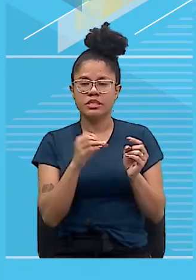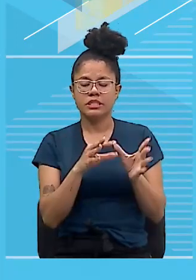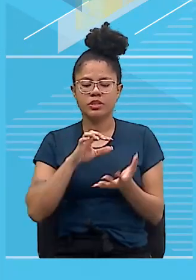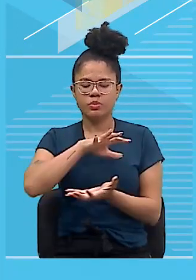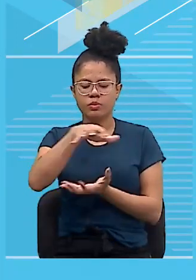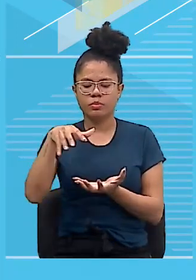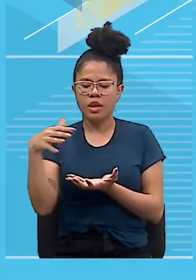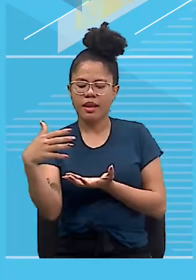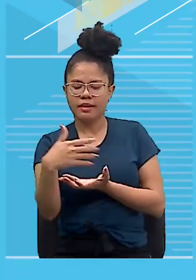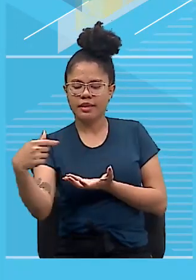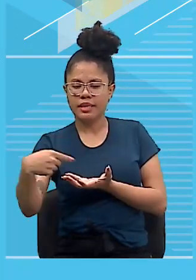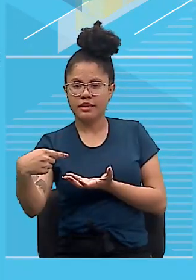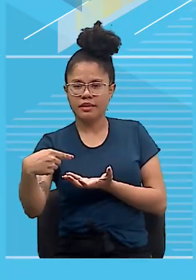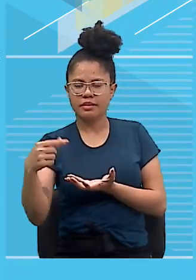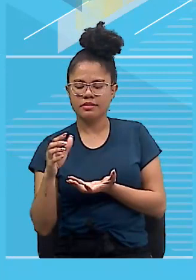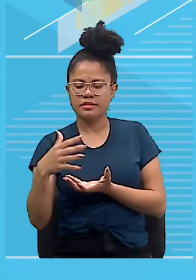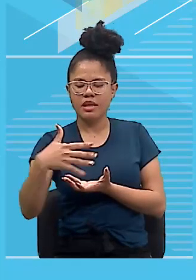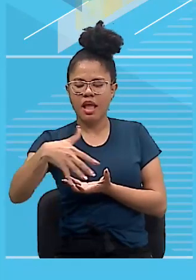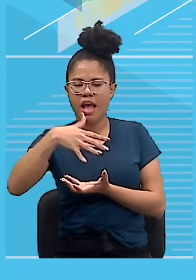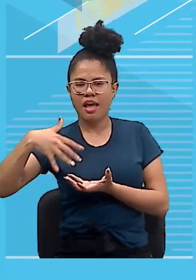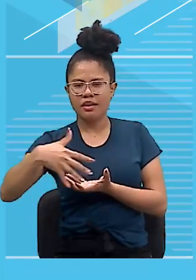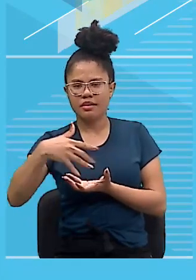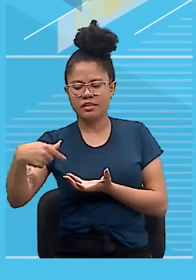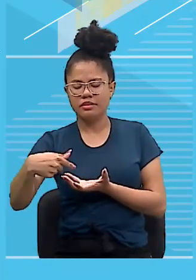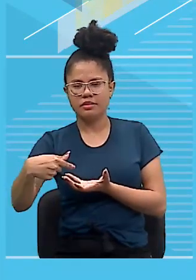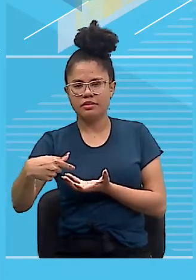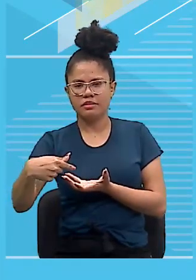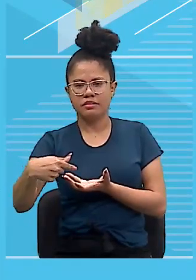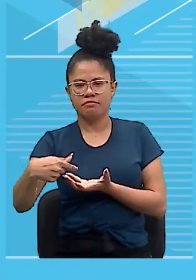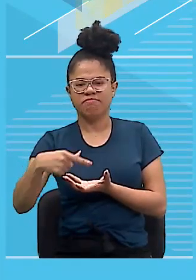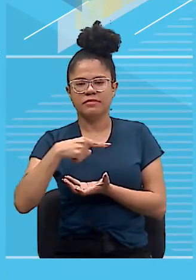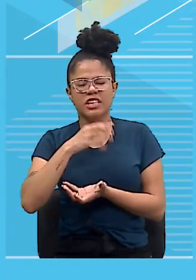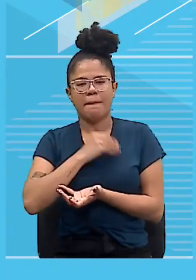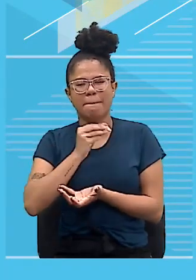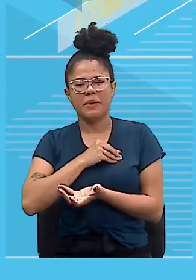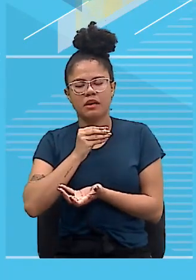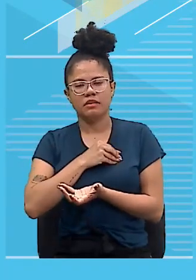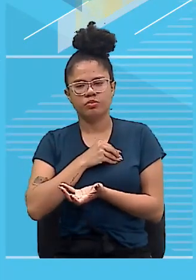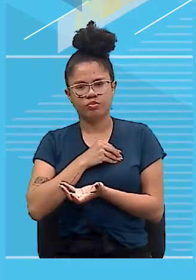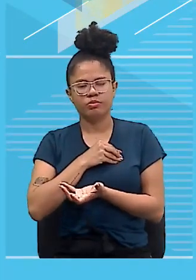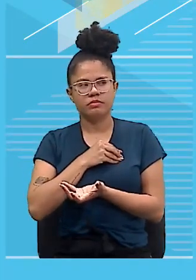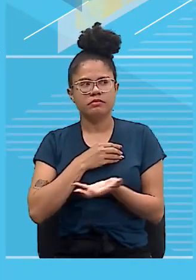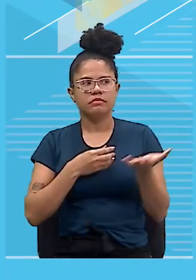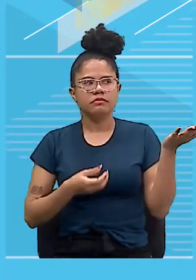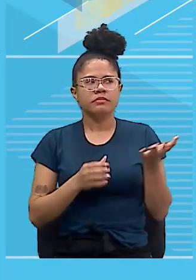pessoa Simão de coisa só por nome um termo boku haram